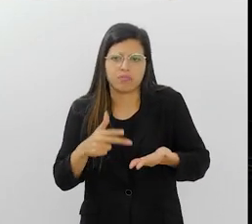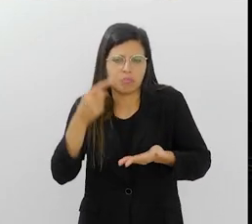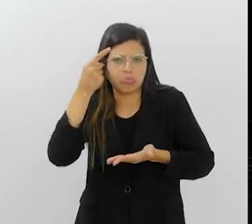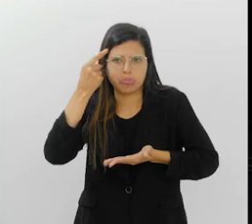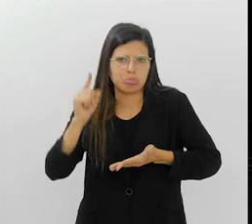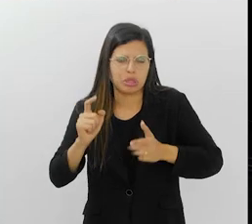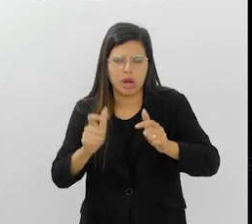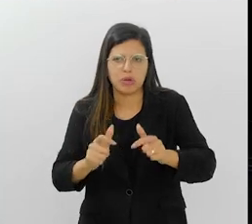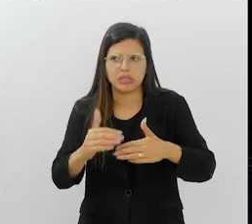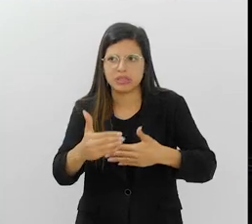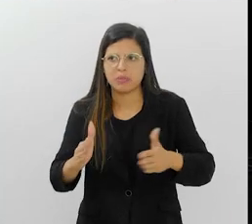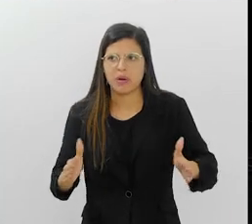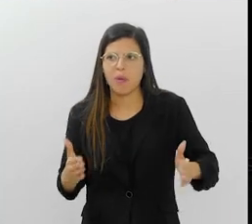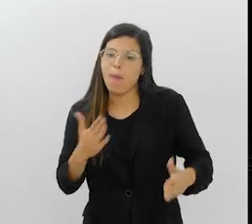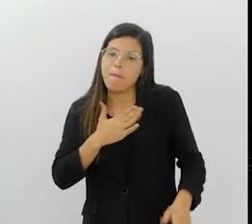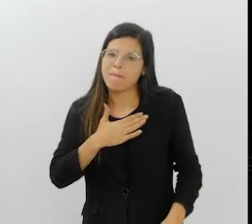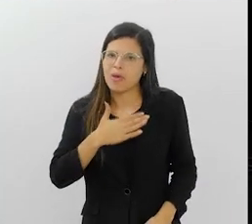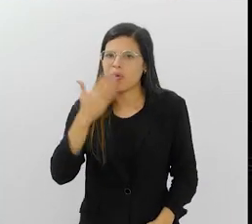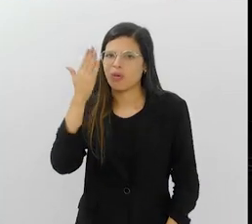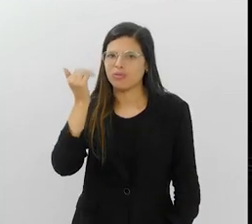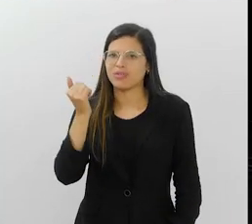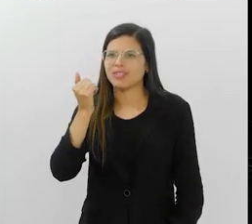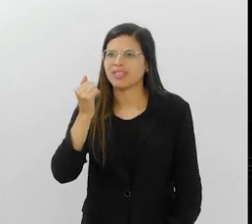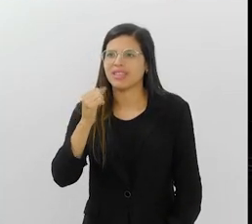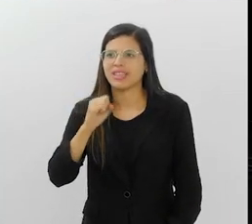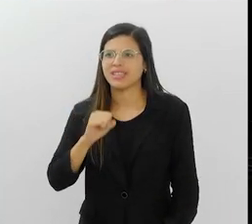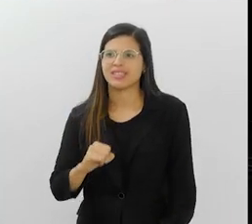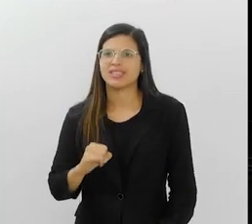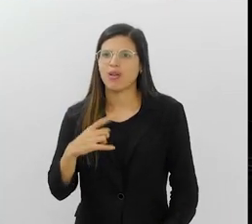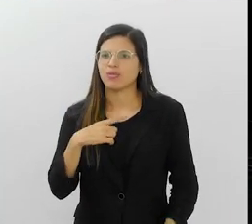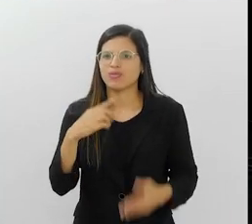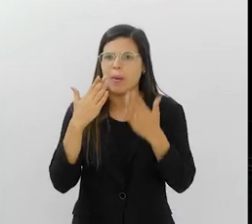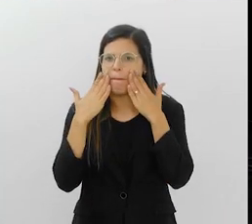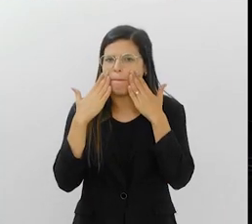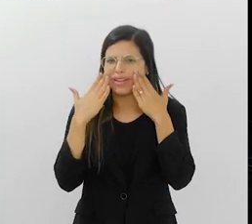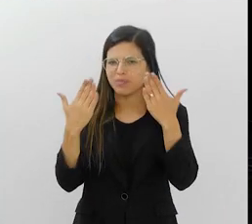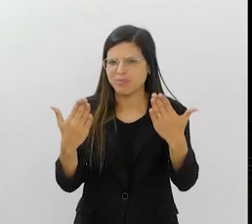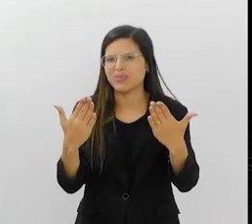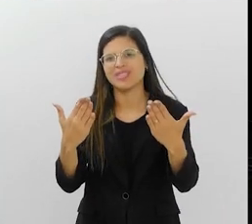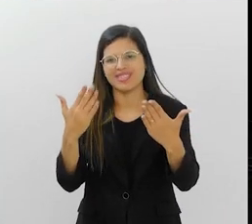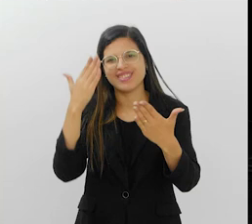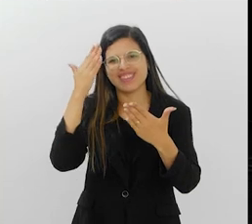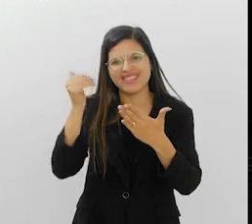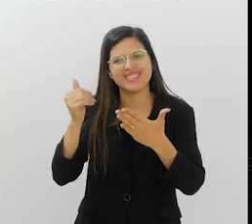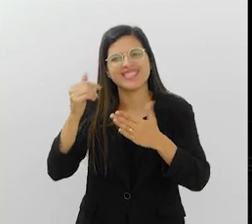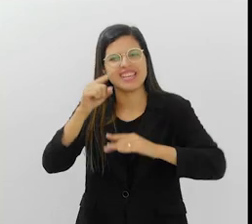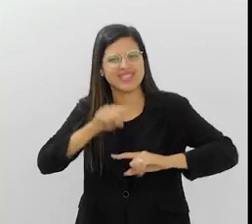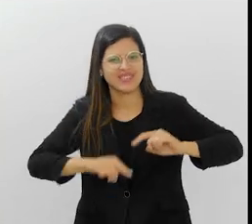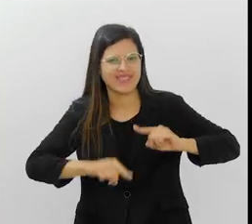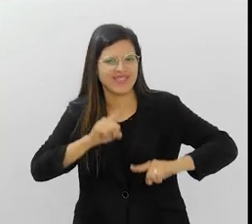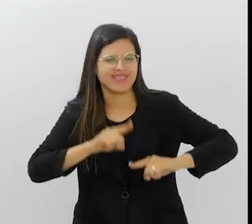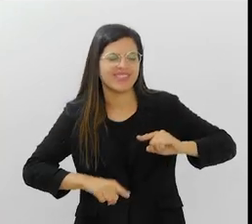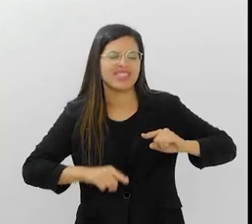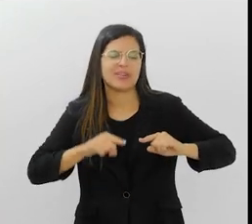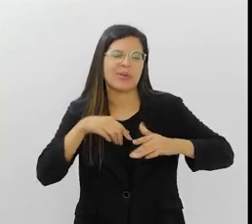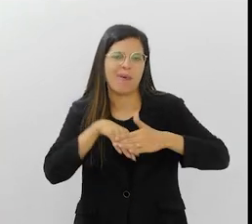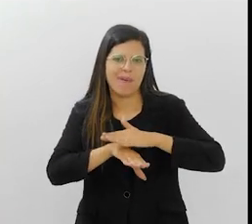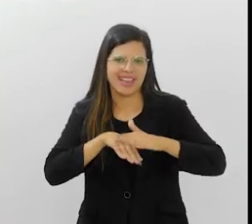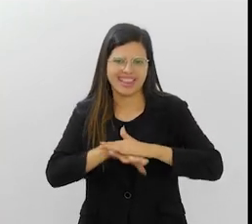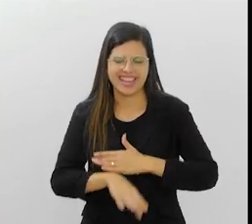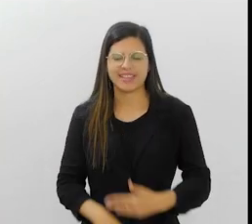Né? O meu, sei onde é que está. Né? Se eu for merecedor de uma exposição, a gente já sabe onde é que estão as coisas